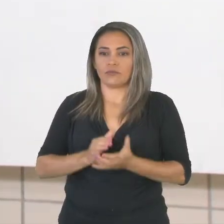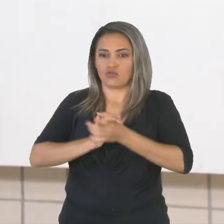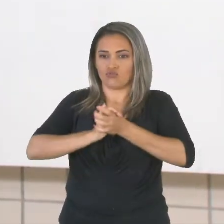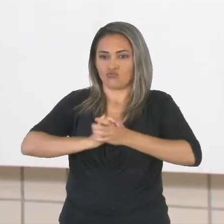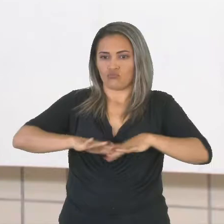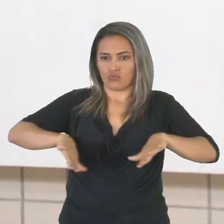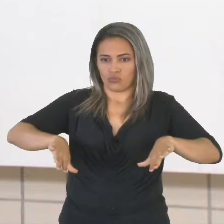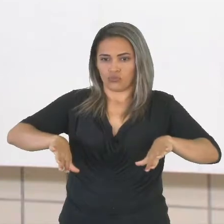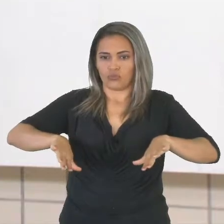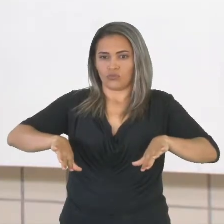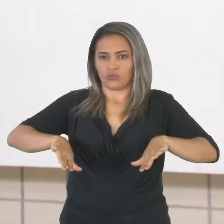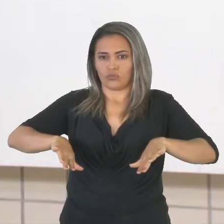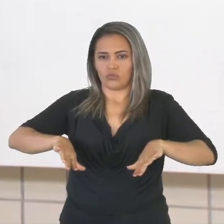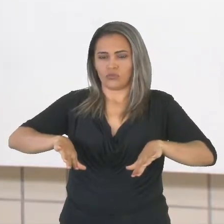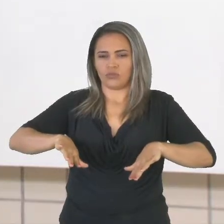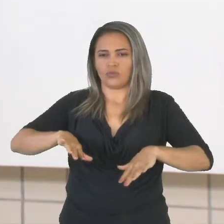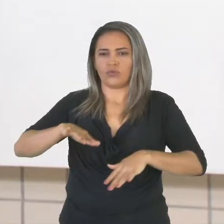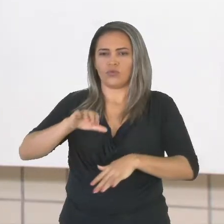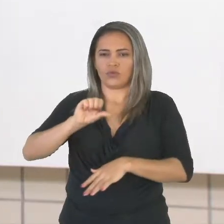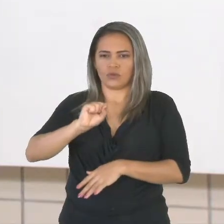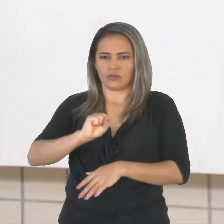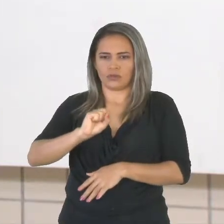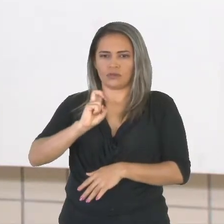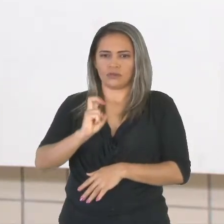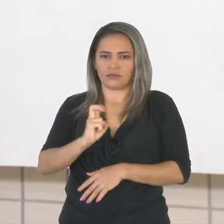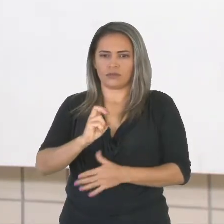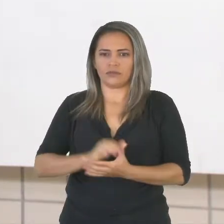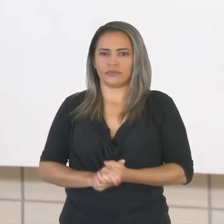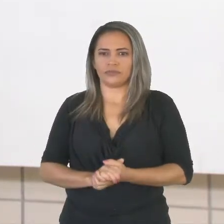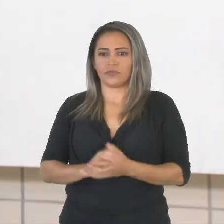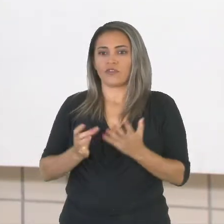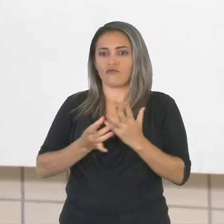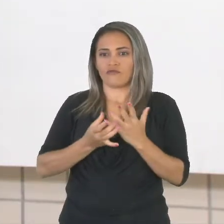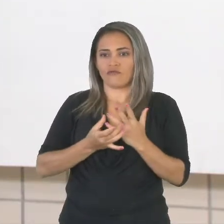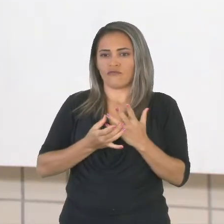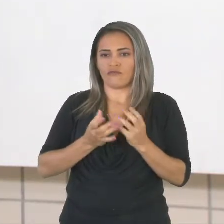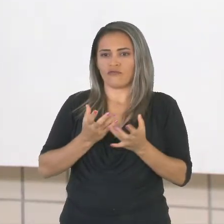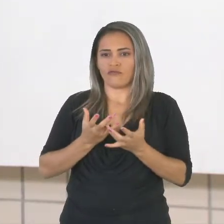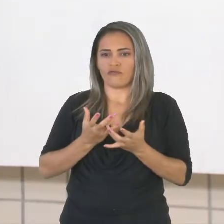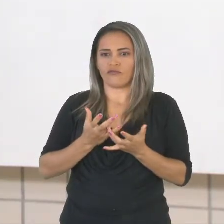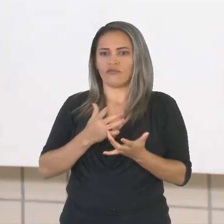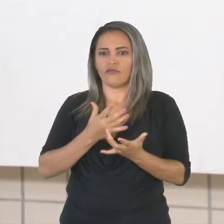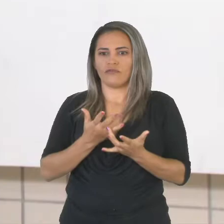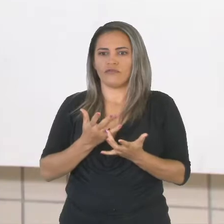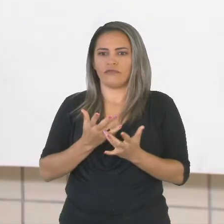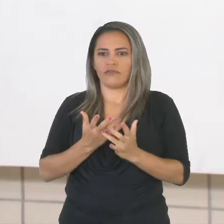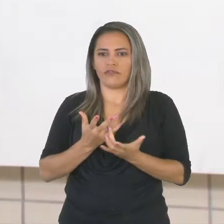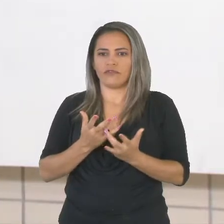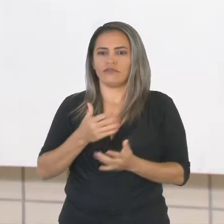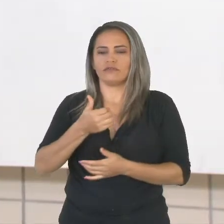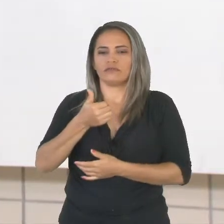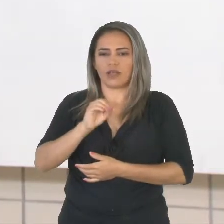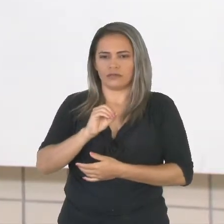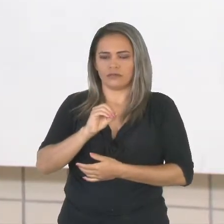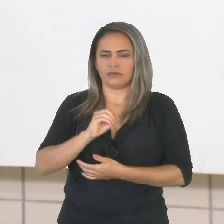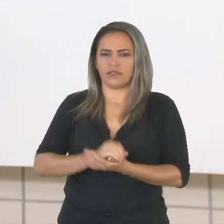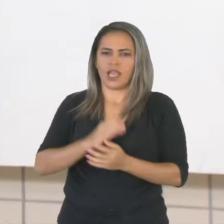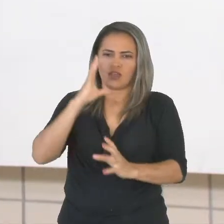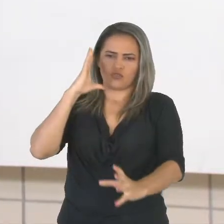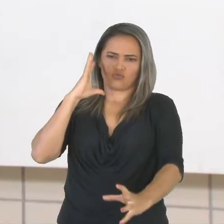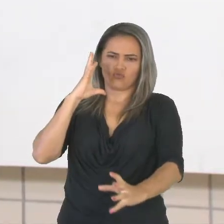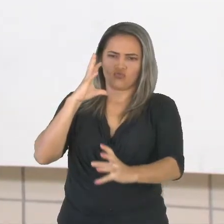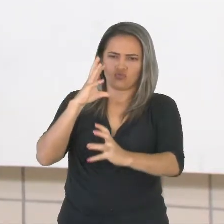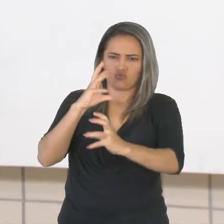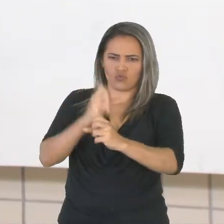Divorciado, foram 85. E viúvo, 10. Bom, somando todos